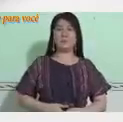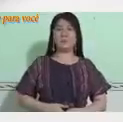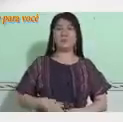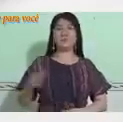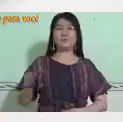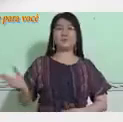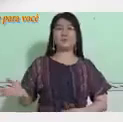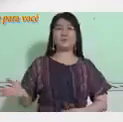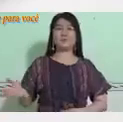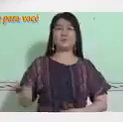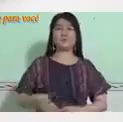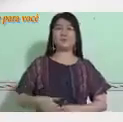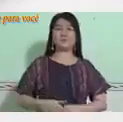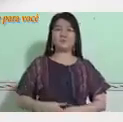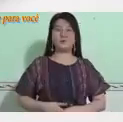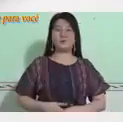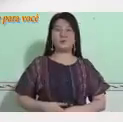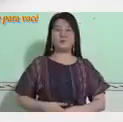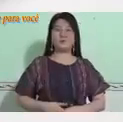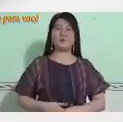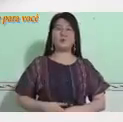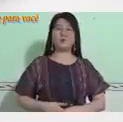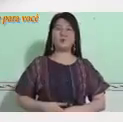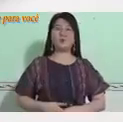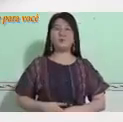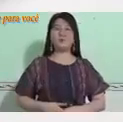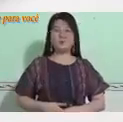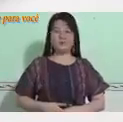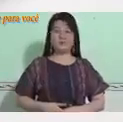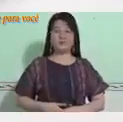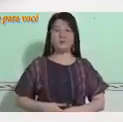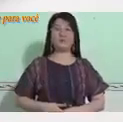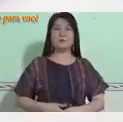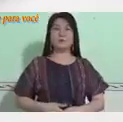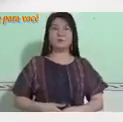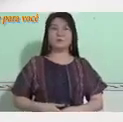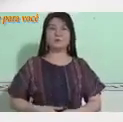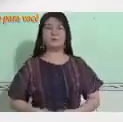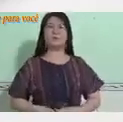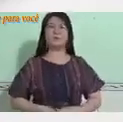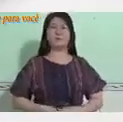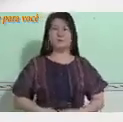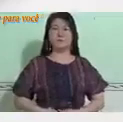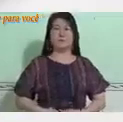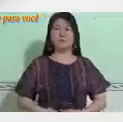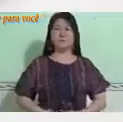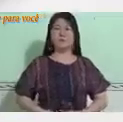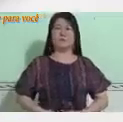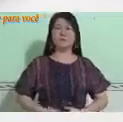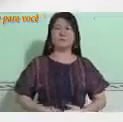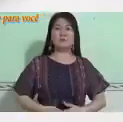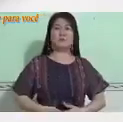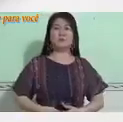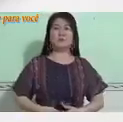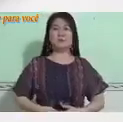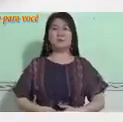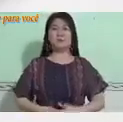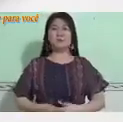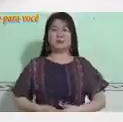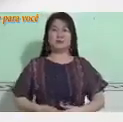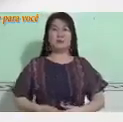OSCOMOTIRROLHEIRACOMPLING. Alguns dos tratamentos estéticos mais realizados em clínicas para remover olheiras incluem 2.